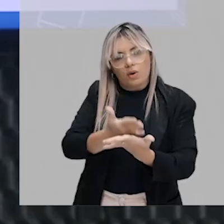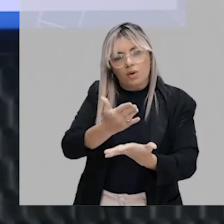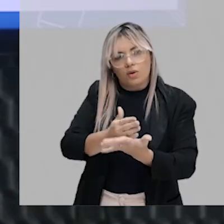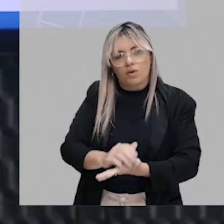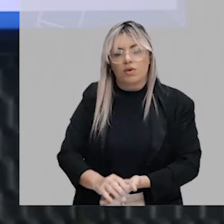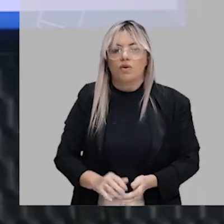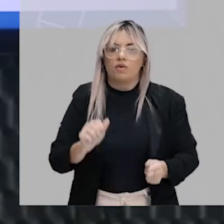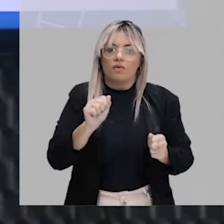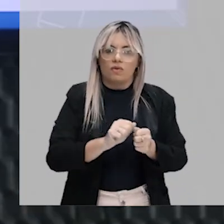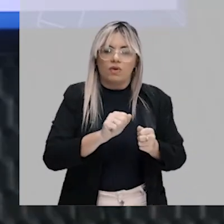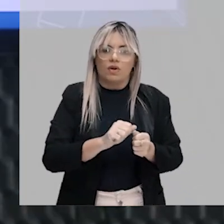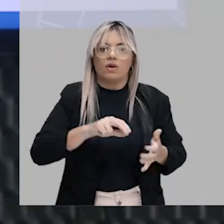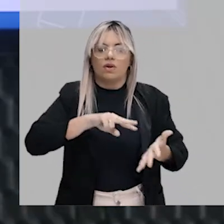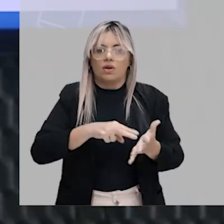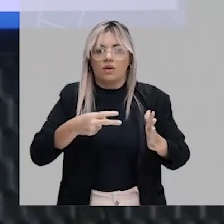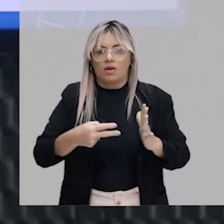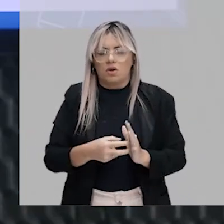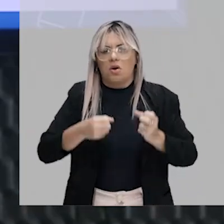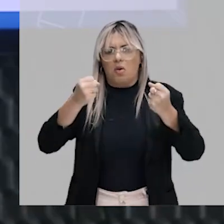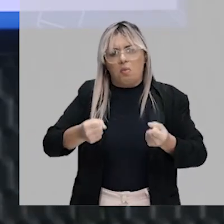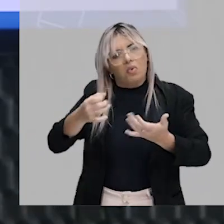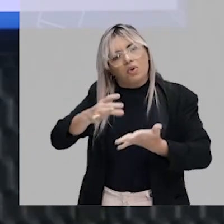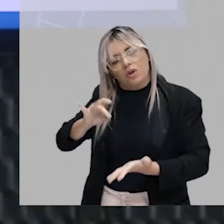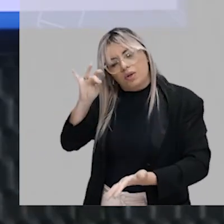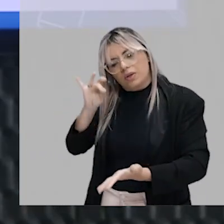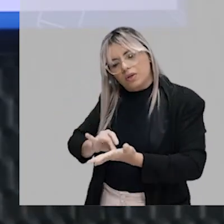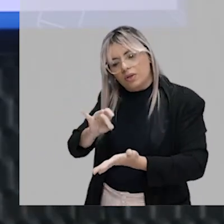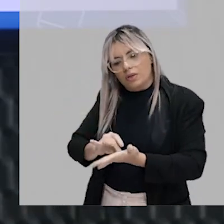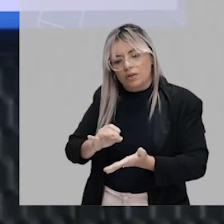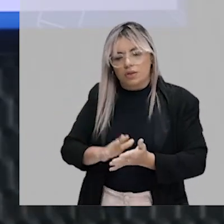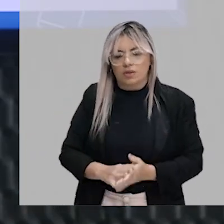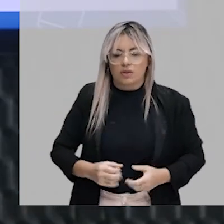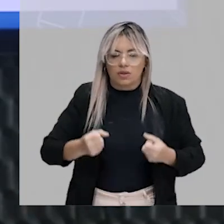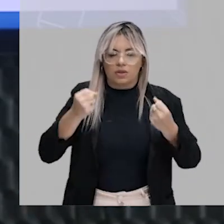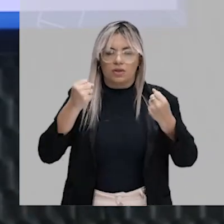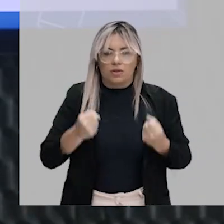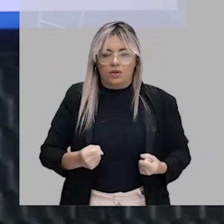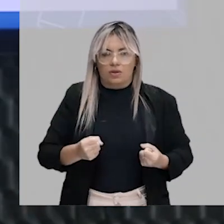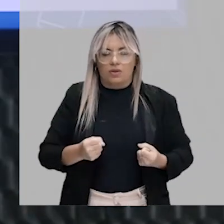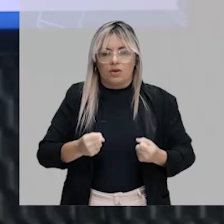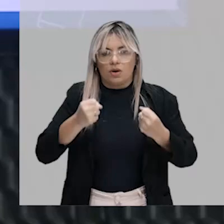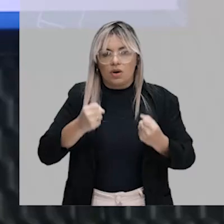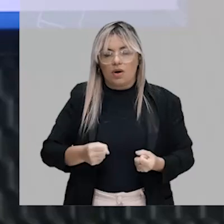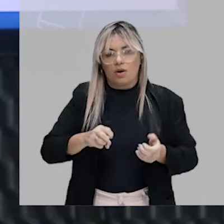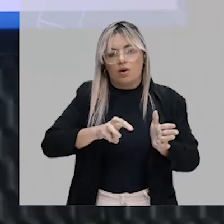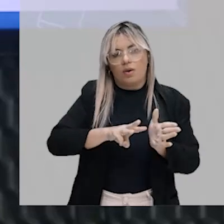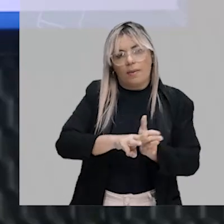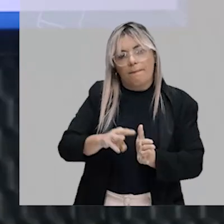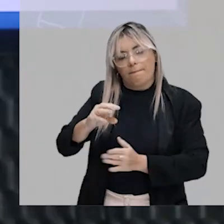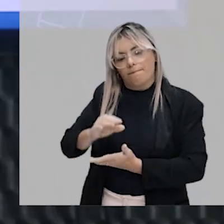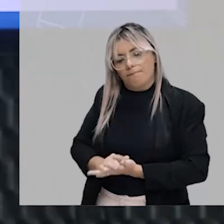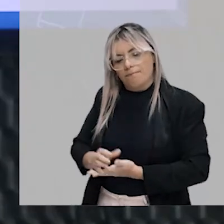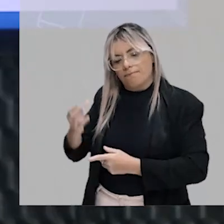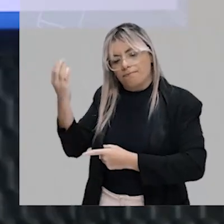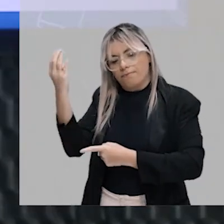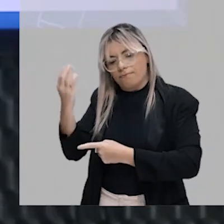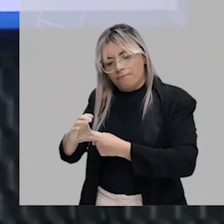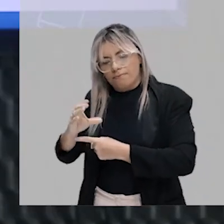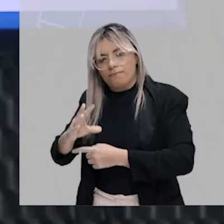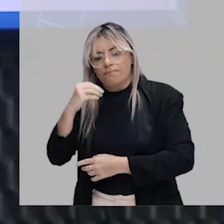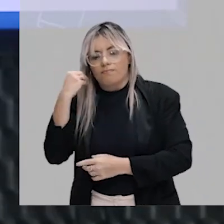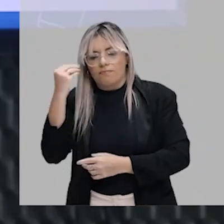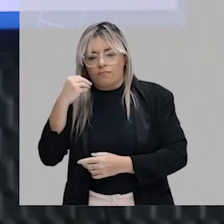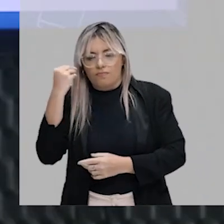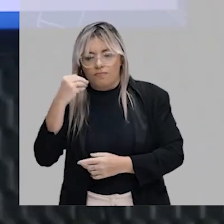faz sentido e só pode ser verdadeiro se ele puder ser obtido por meio do método científico, da